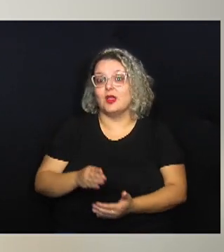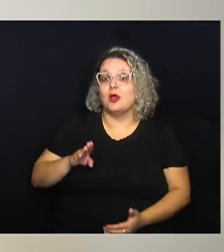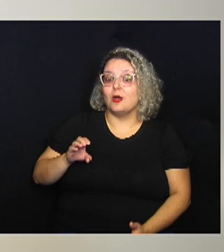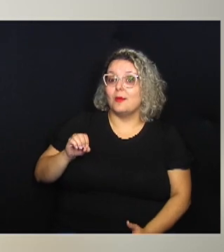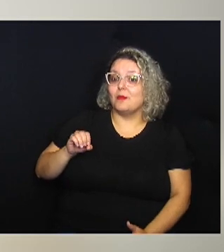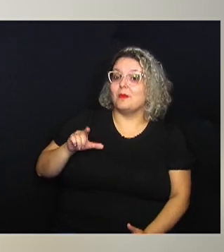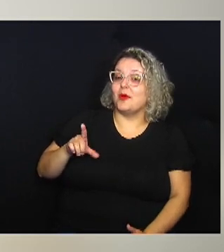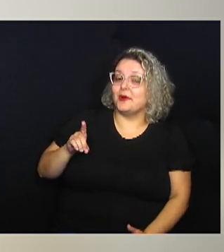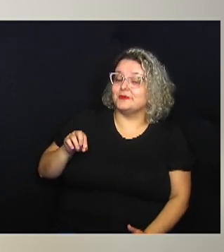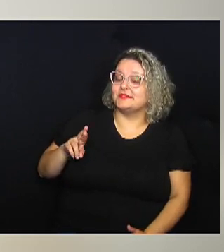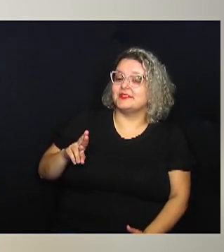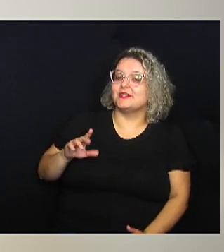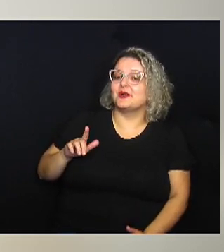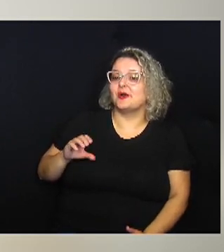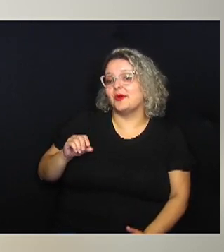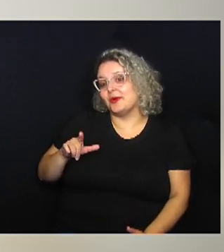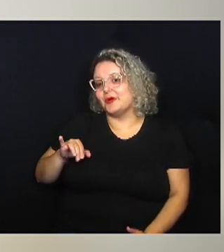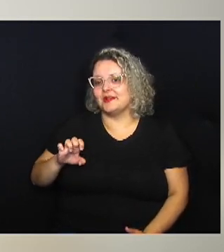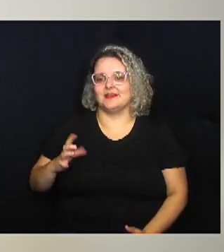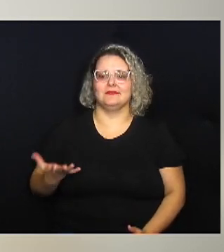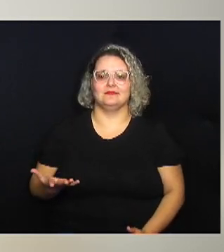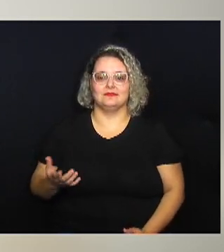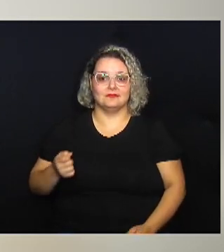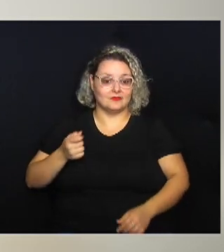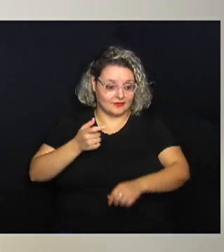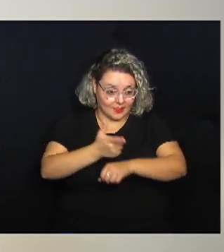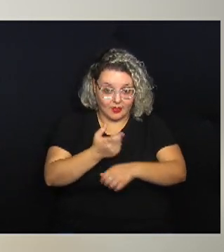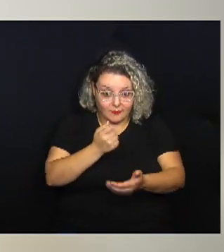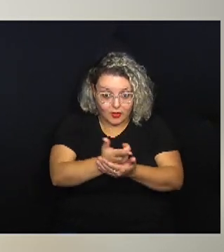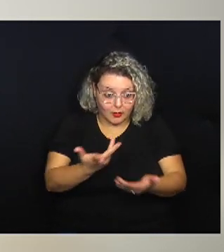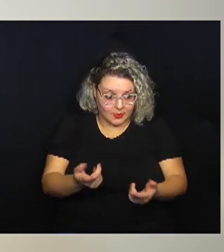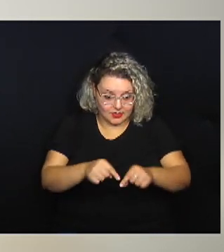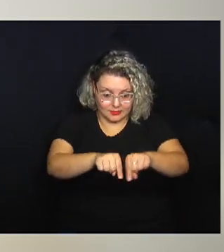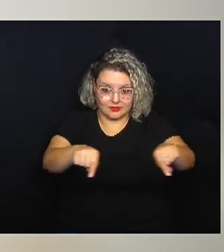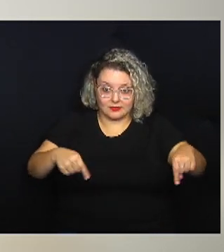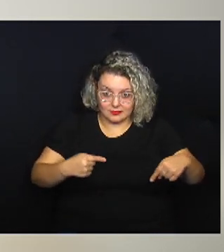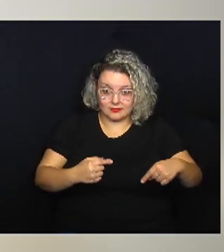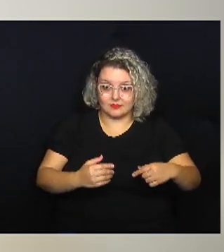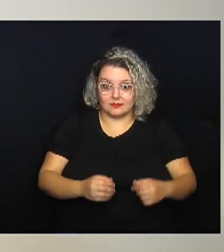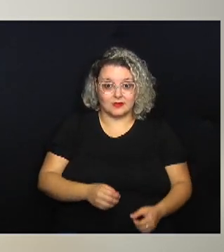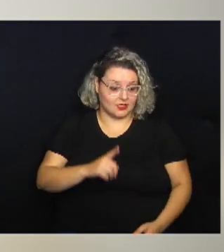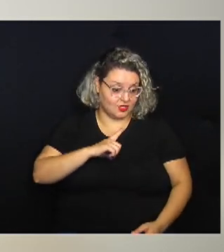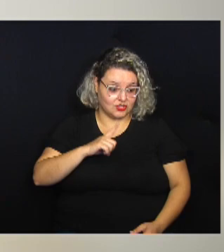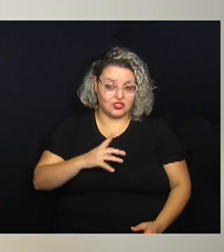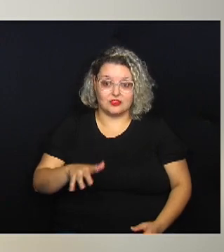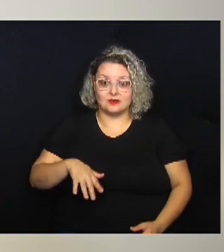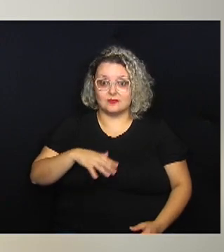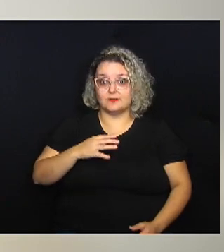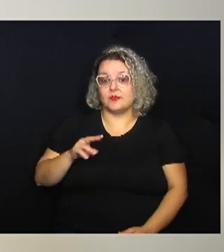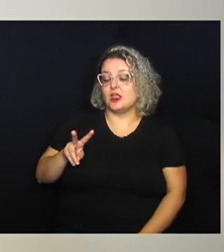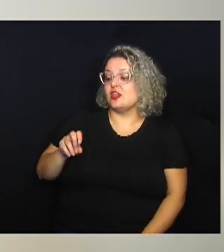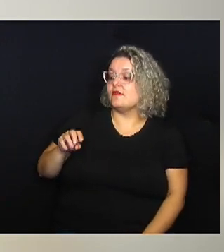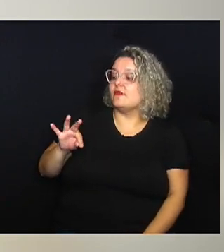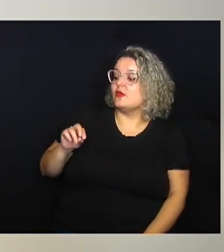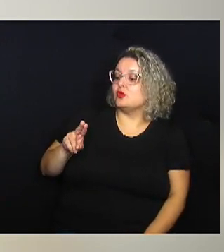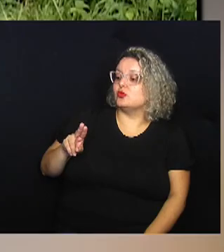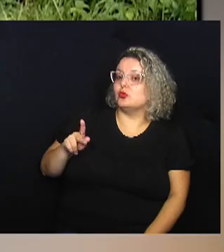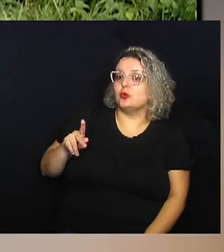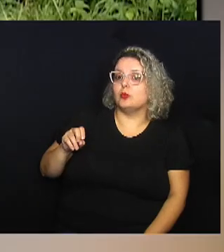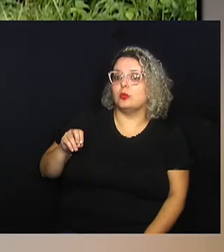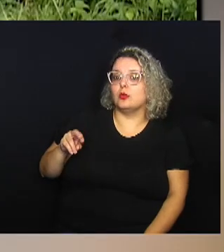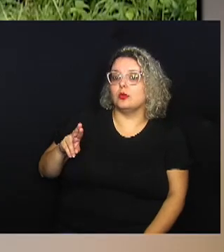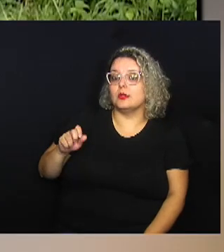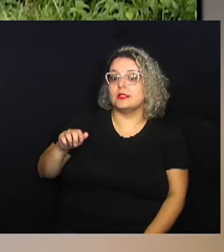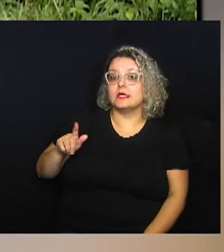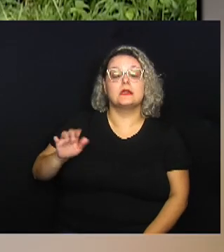e daí eu fui comprá-lo num canil literalmente que criava a border collies em Votuporanga Votuporanga Votorantim